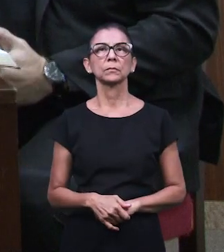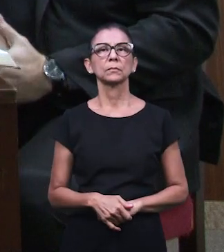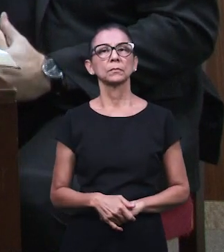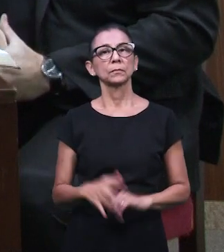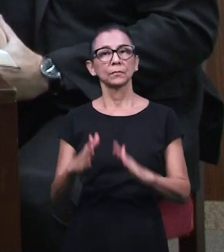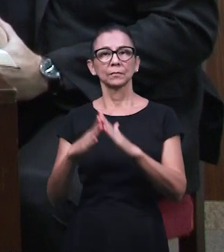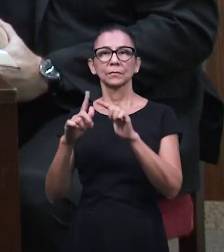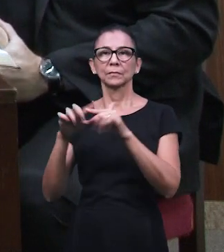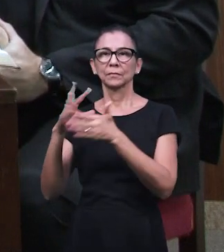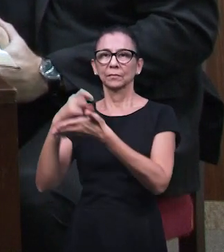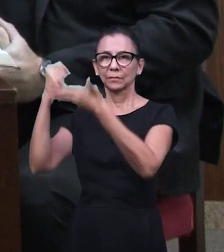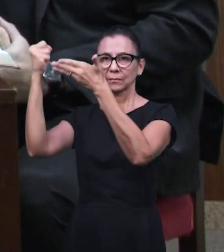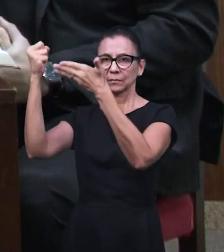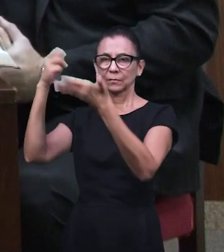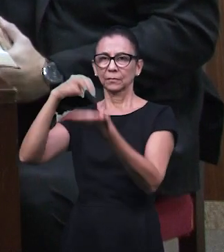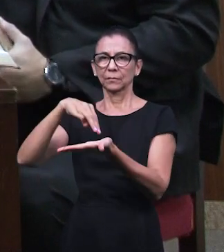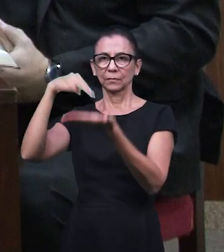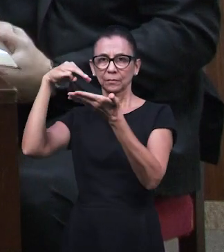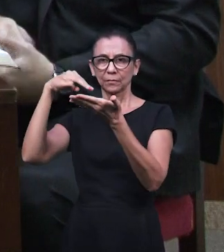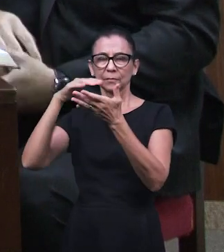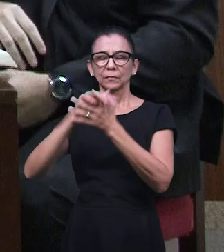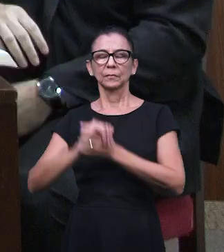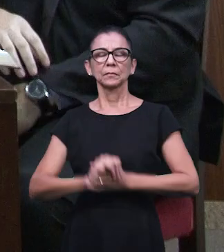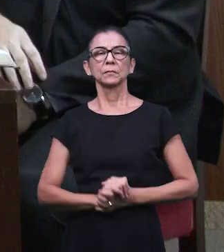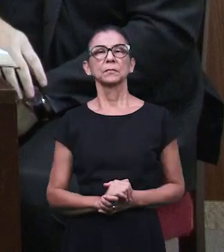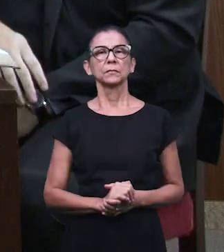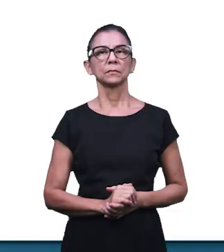Maranata. Nós vamos à nossa 8ª pergunta.